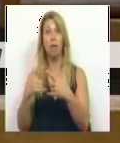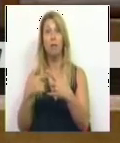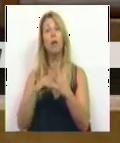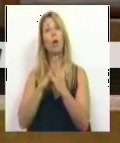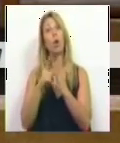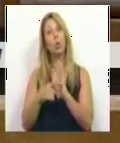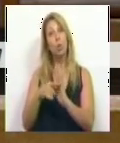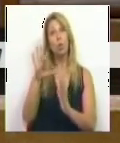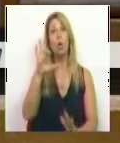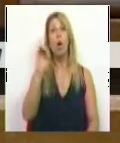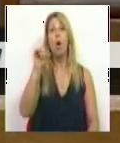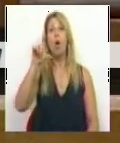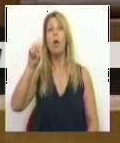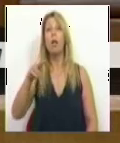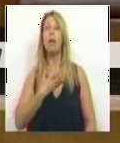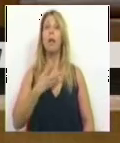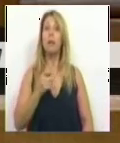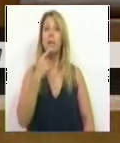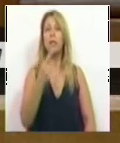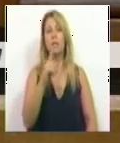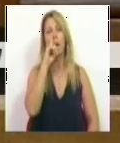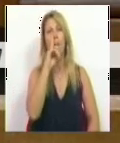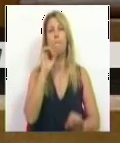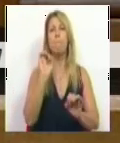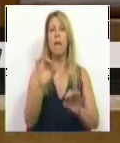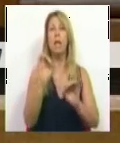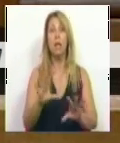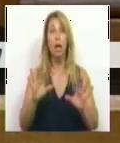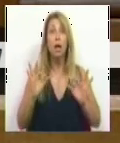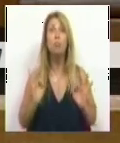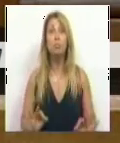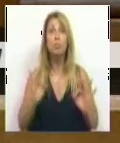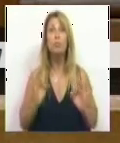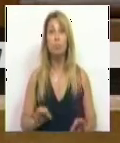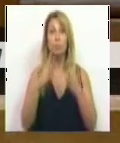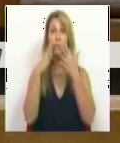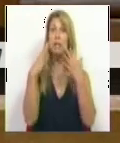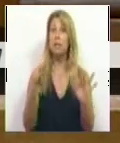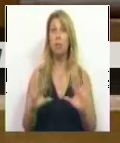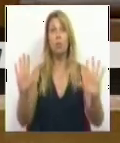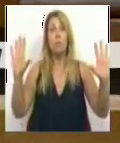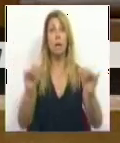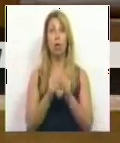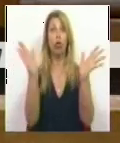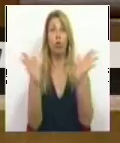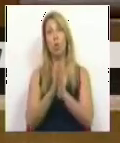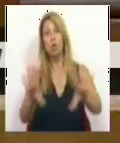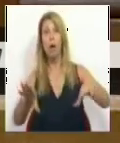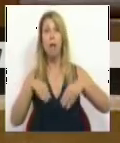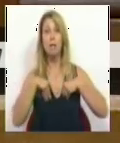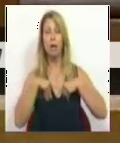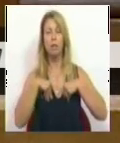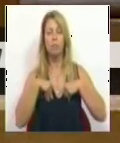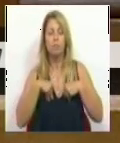segundo Hollande, e cito, uma mentira pura e simples, aceite por todas as partes. Toda